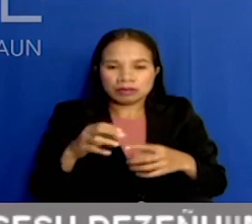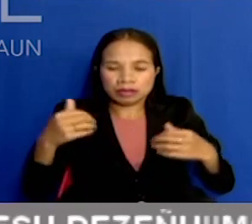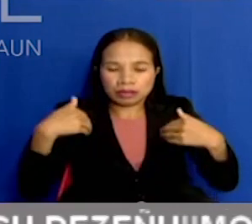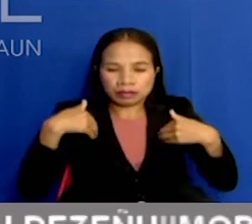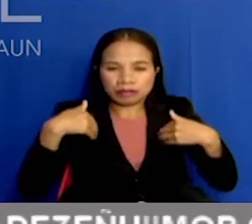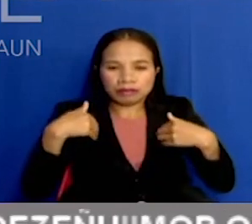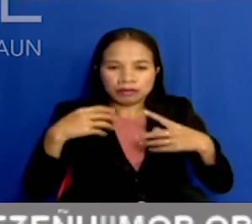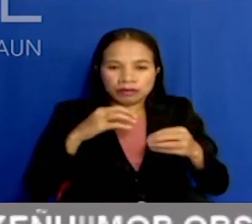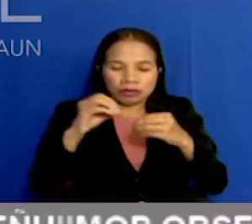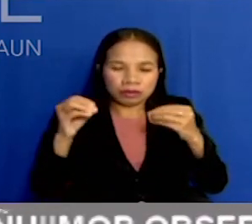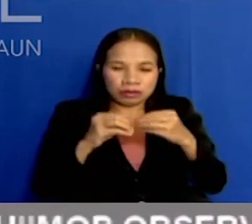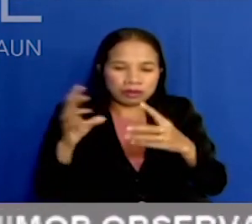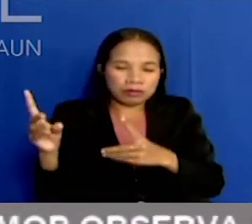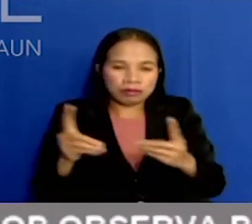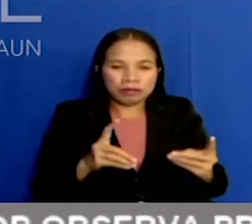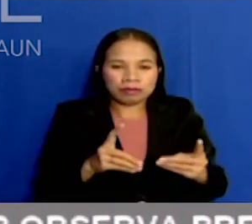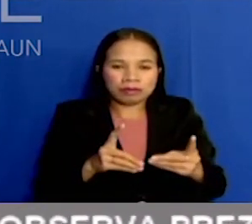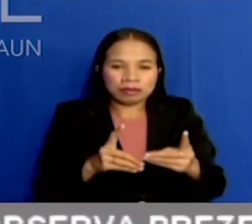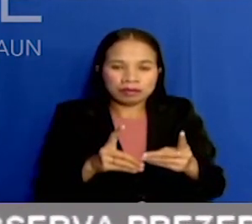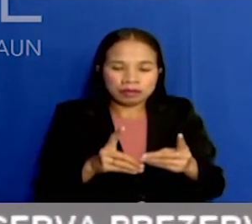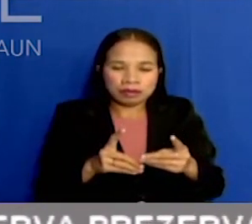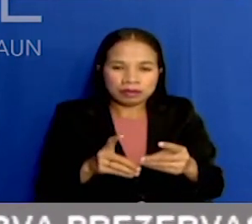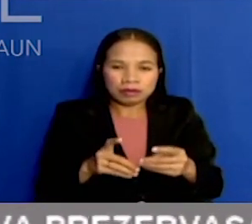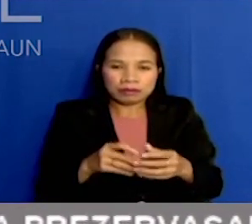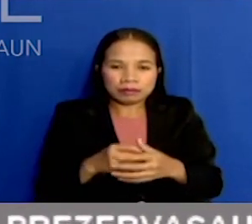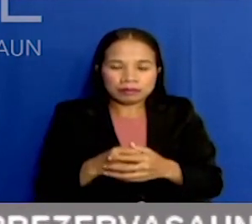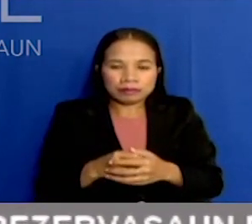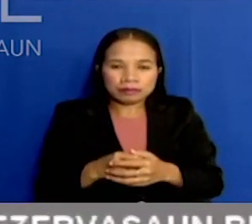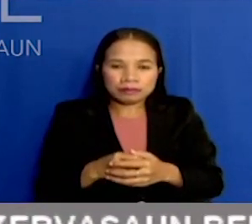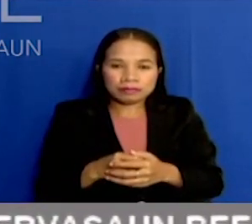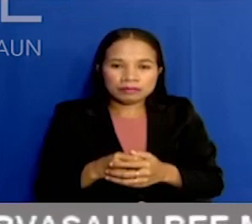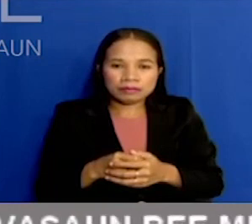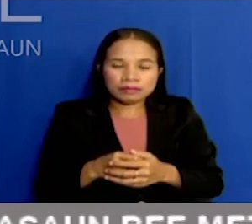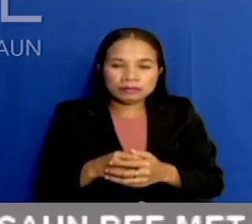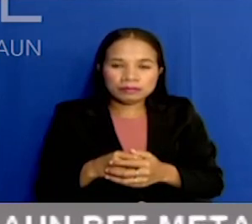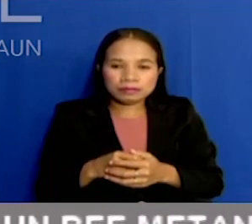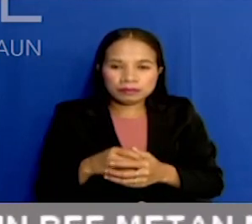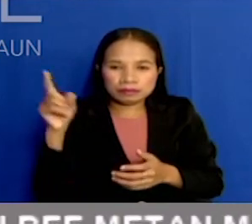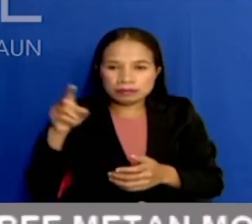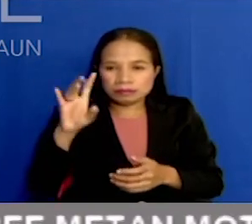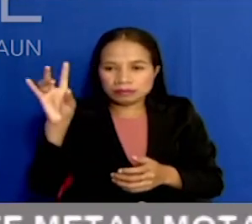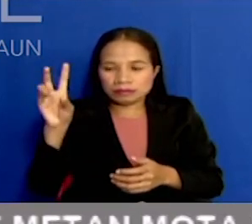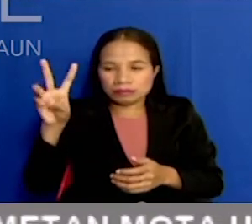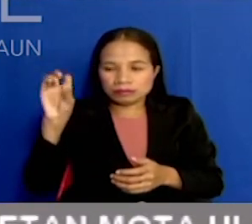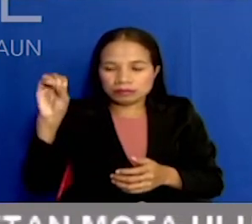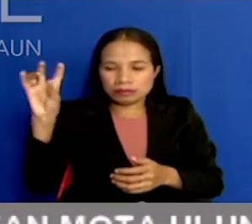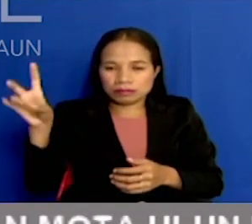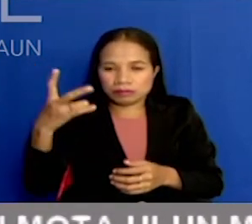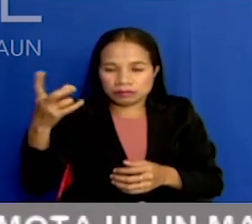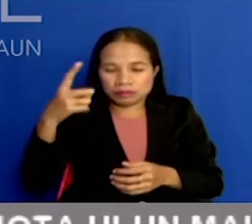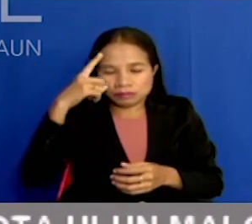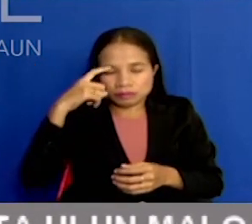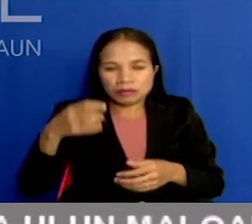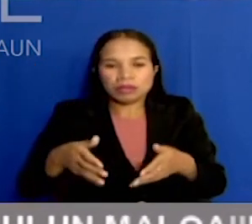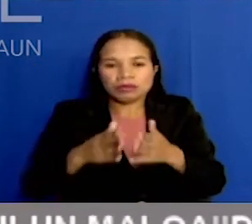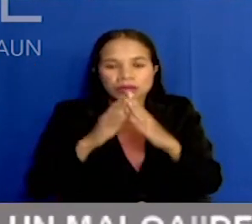a implementação segundo diretiva no Lei número 5/Rua Sanulo Recinhito. Também, russo